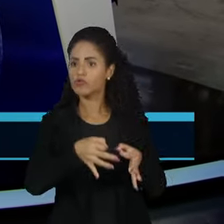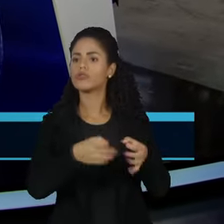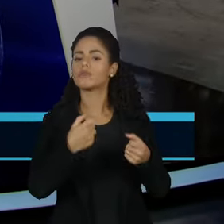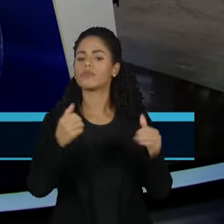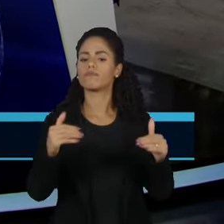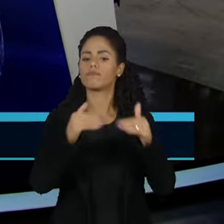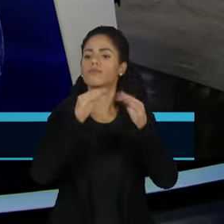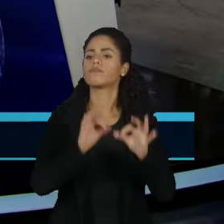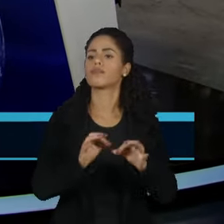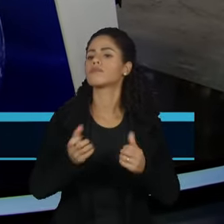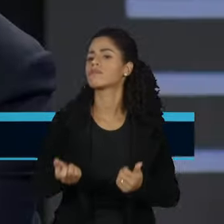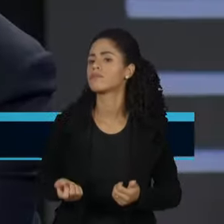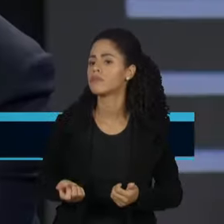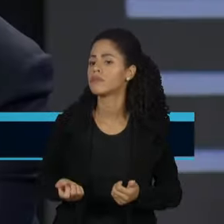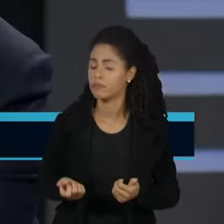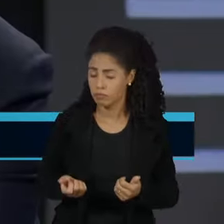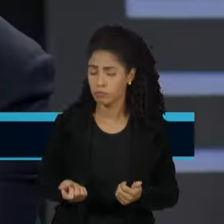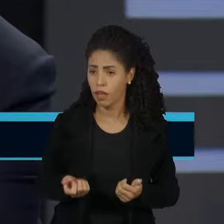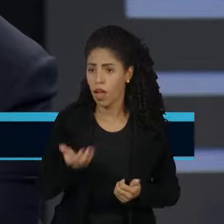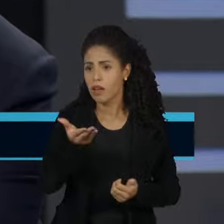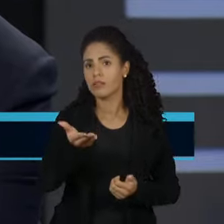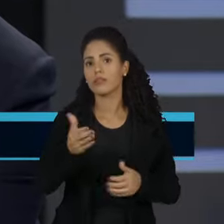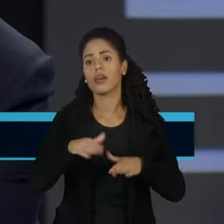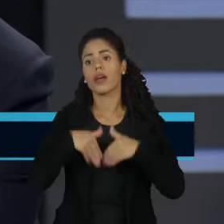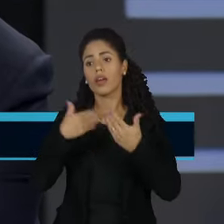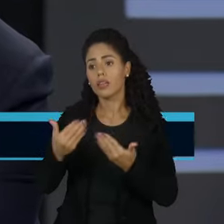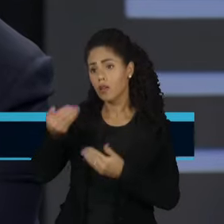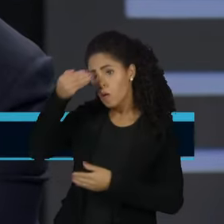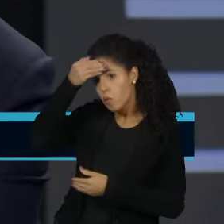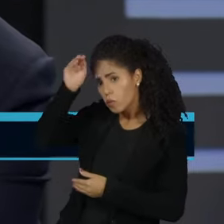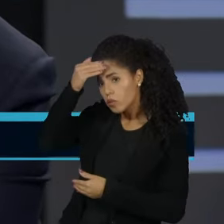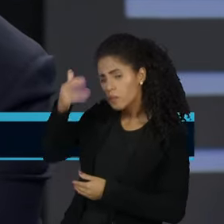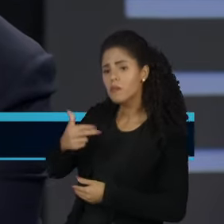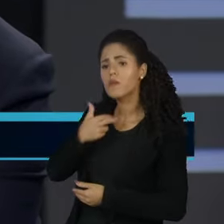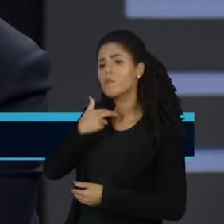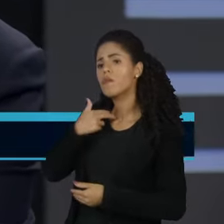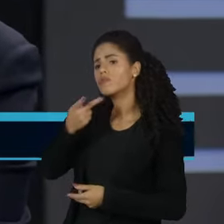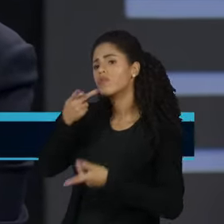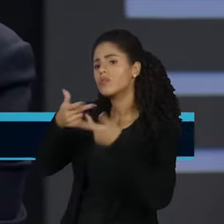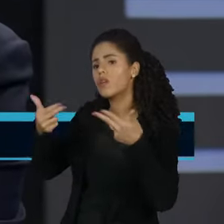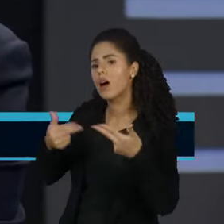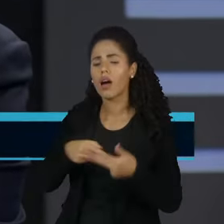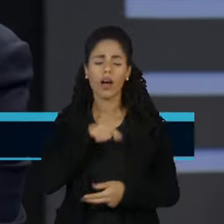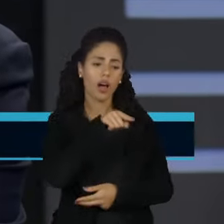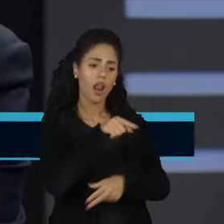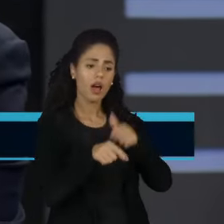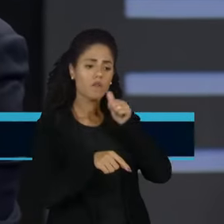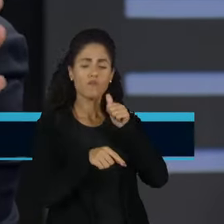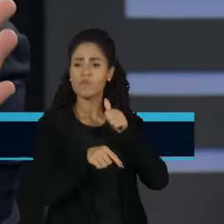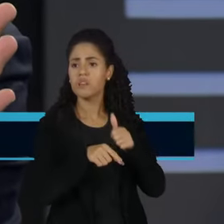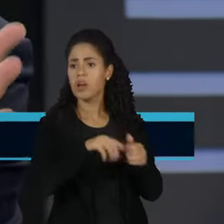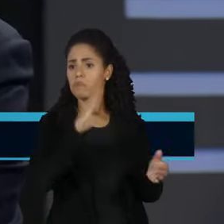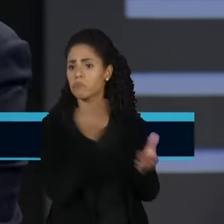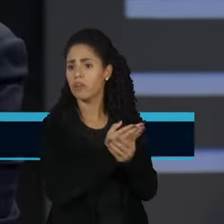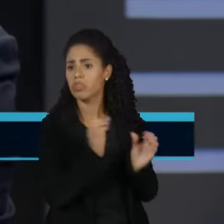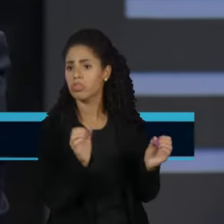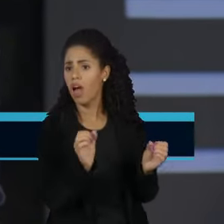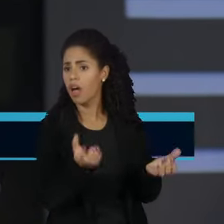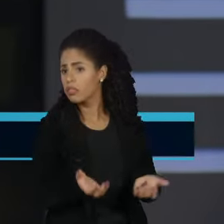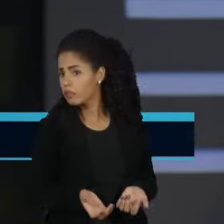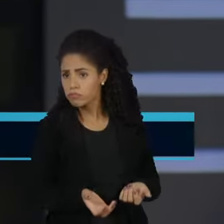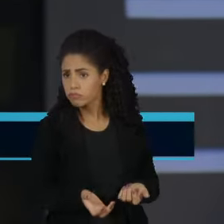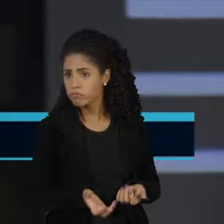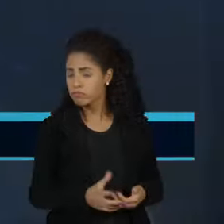desigualmente os desiguais. Certo? Então, o Trump não pode por causa do passado dele. A moça pode, porque ela não tem nenhum passado, em princípio, que a